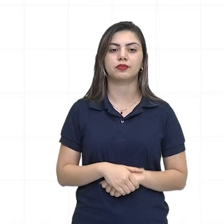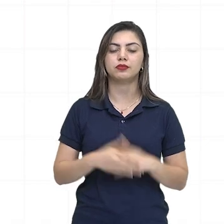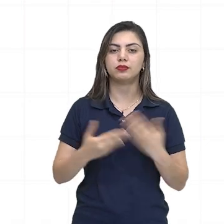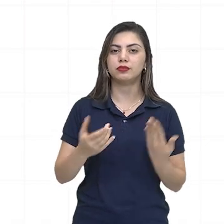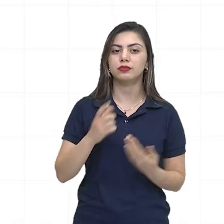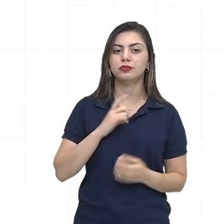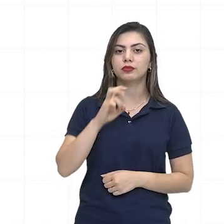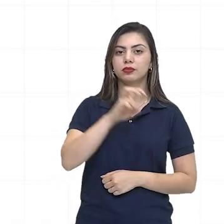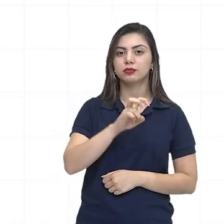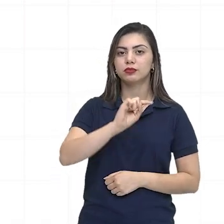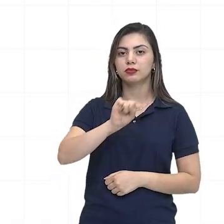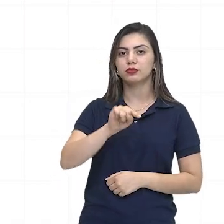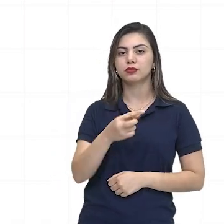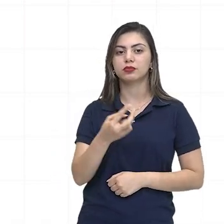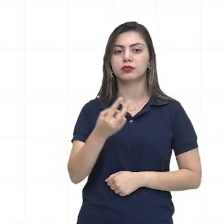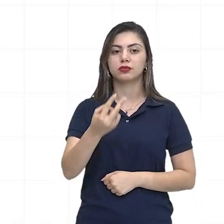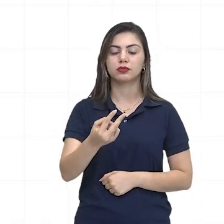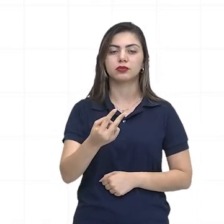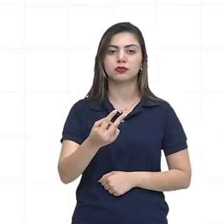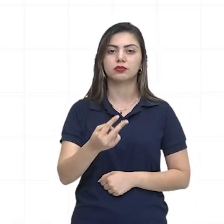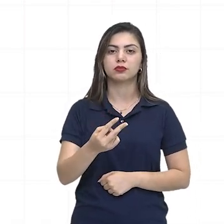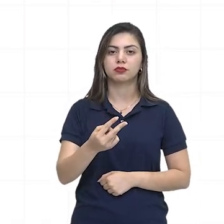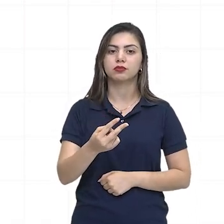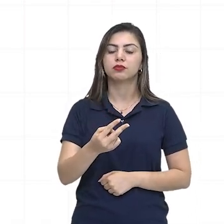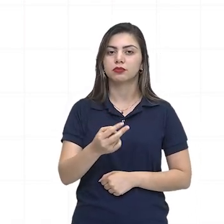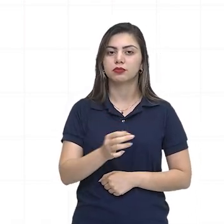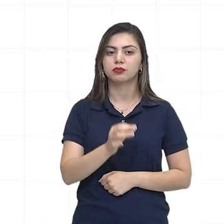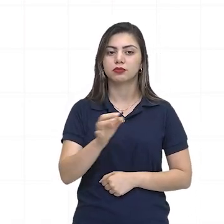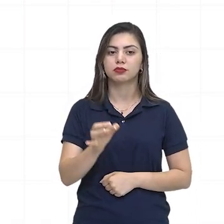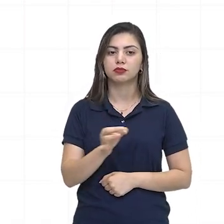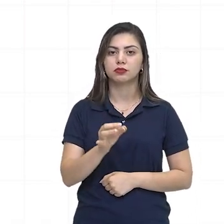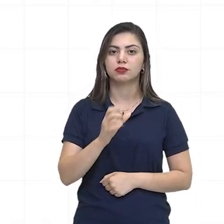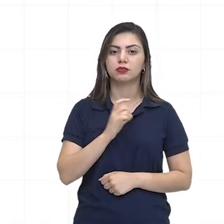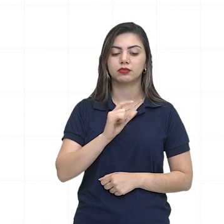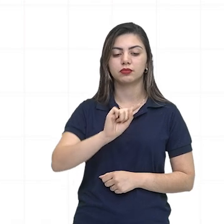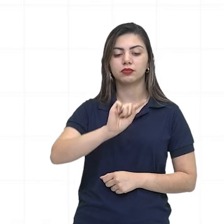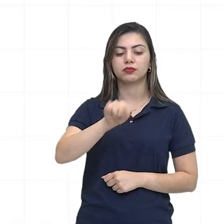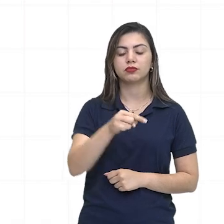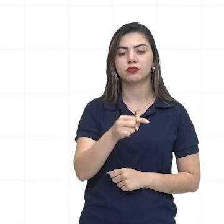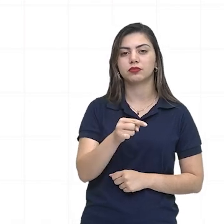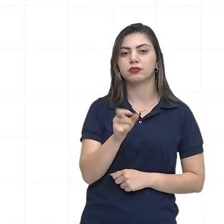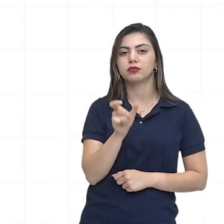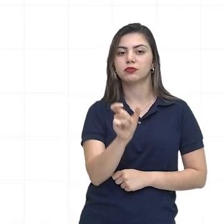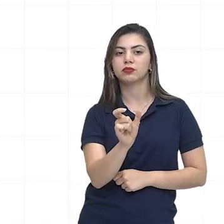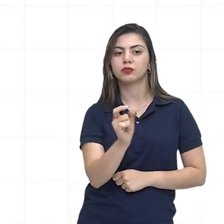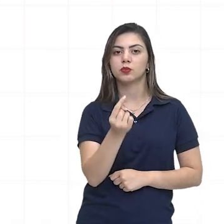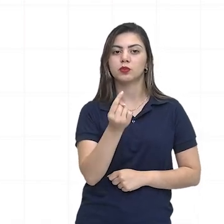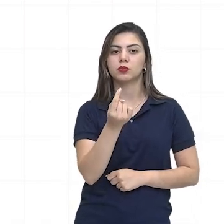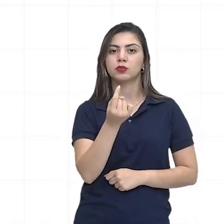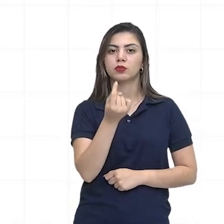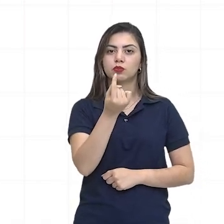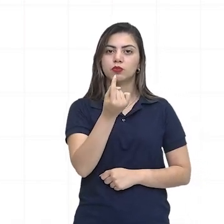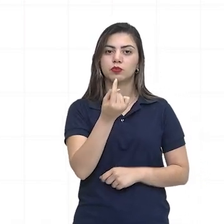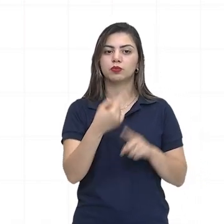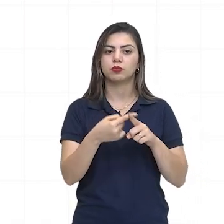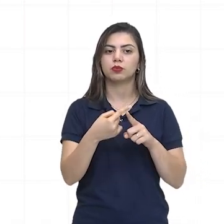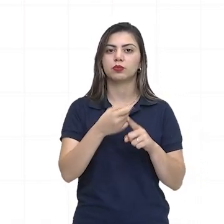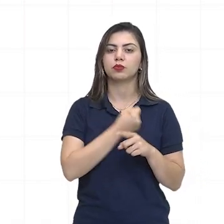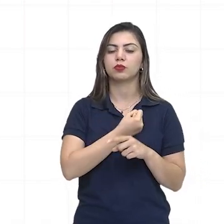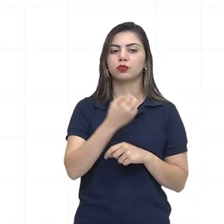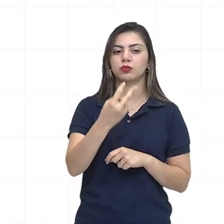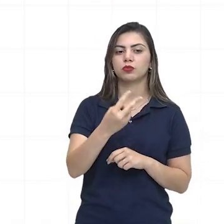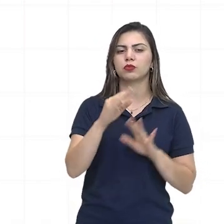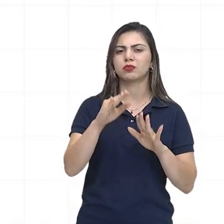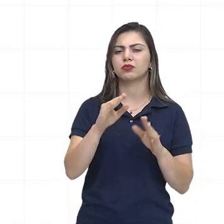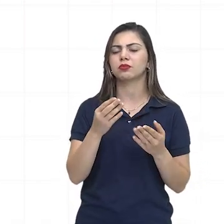temos o 5,2, que é um número decimal, tem uma casa decimal, só que aqui o 2, ele não tem